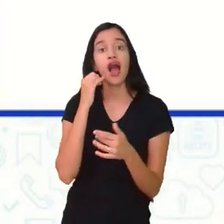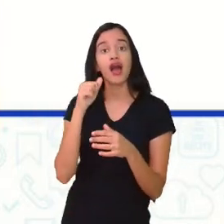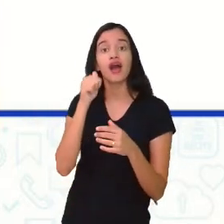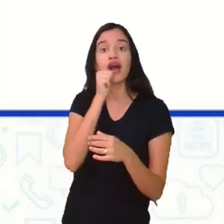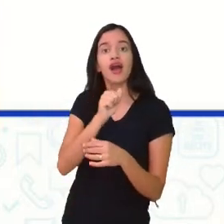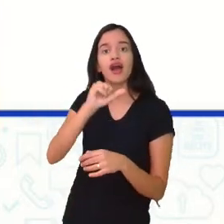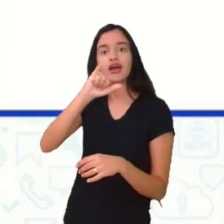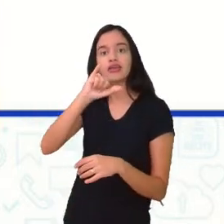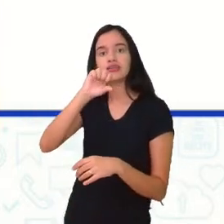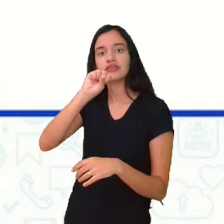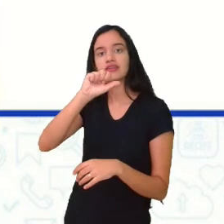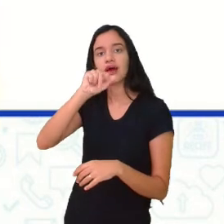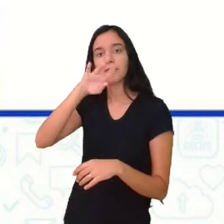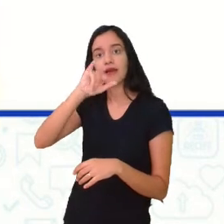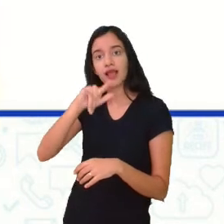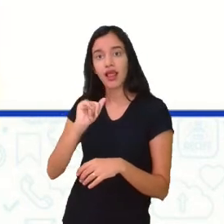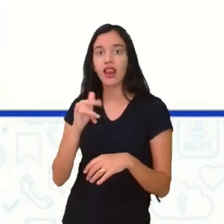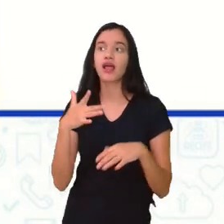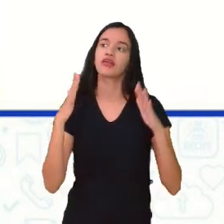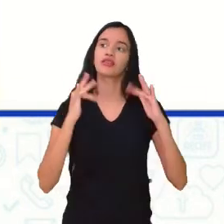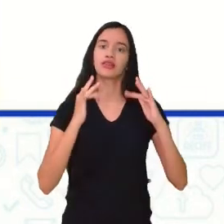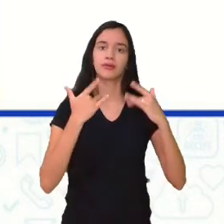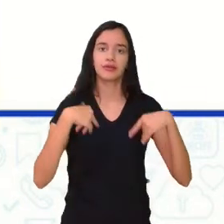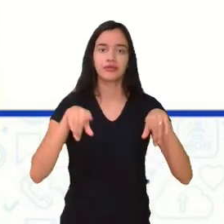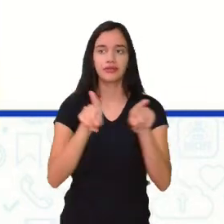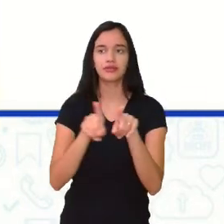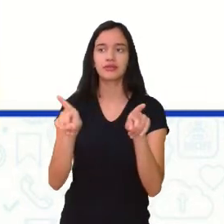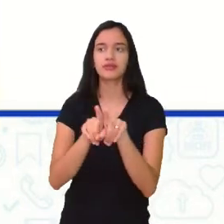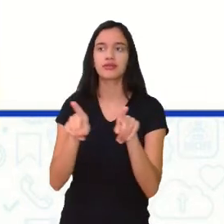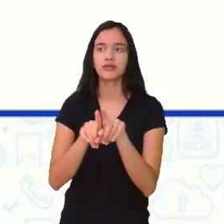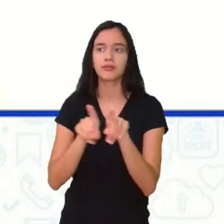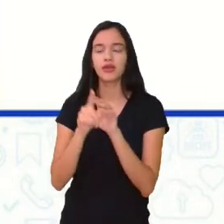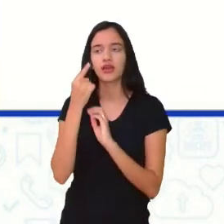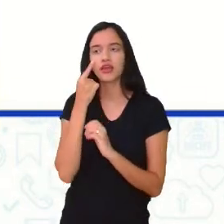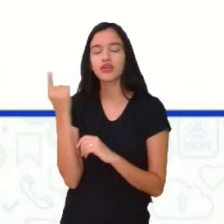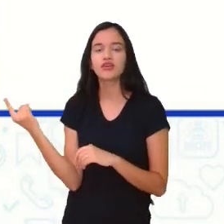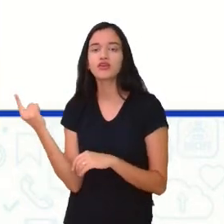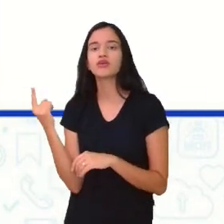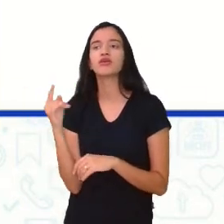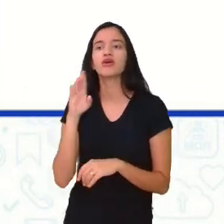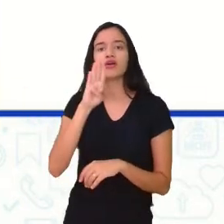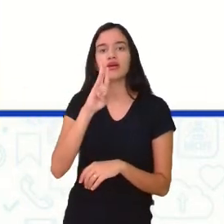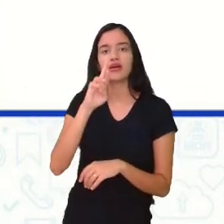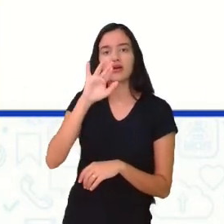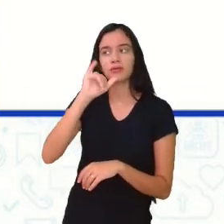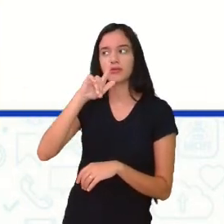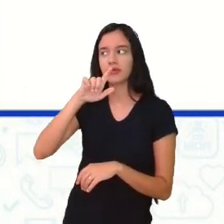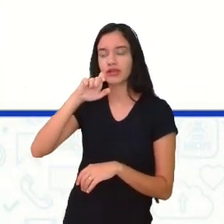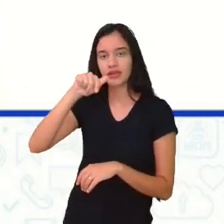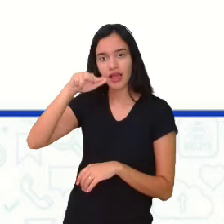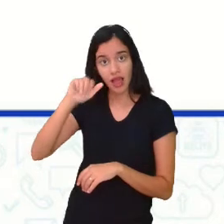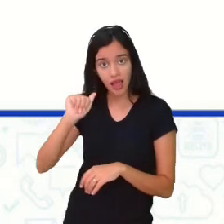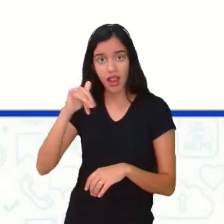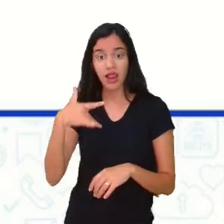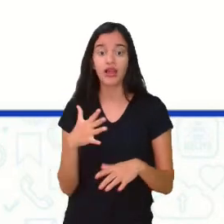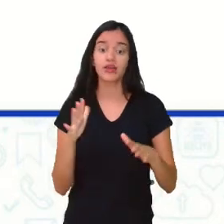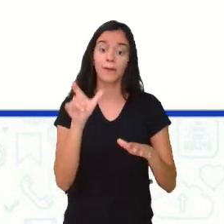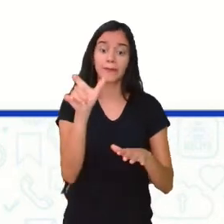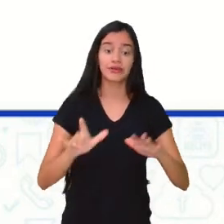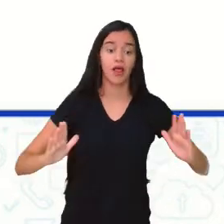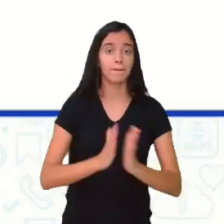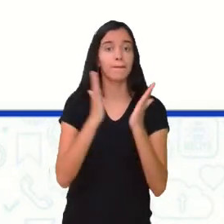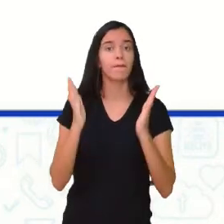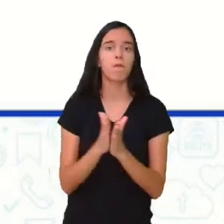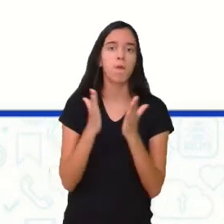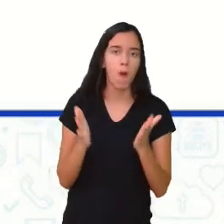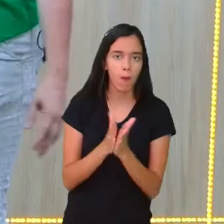o Pantalone, ou Pantaleone, e o Brighella, que era um personagem, que era um Zane, né? Que era um personagem pobre. E